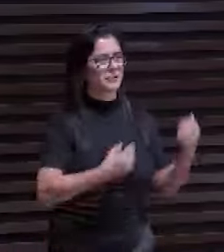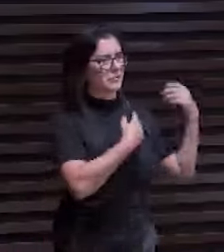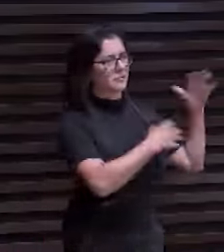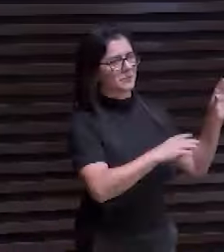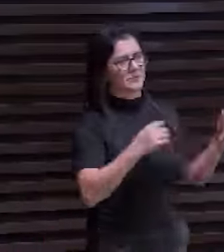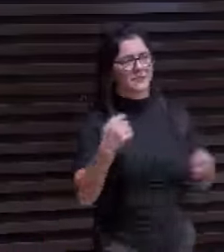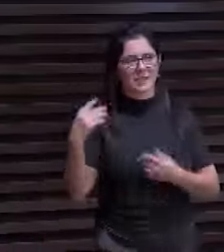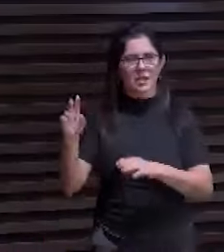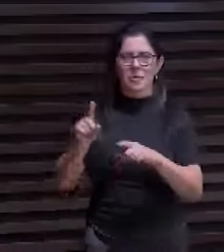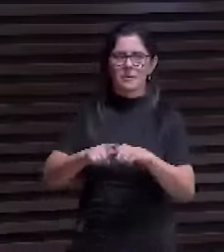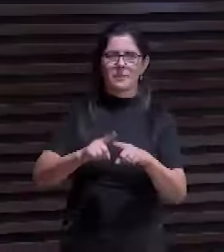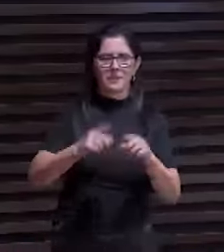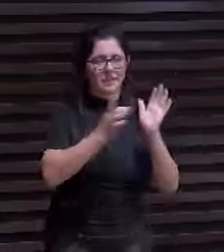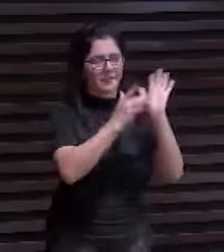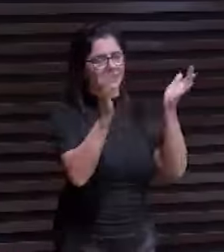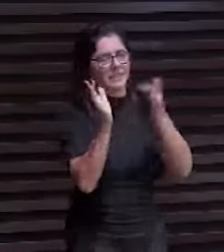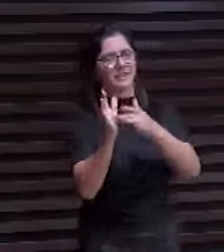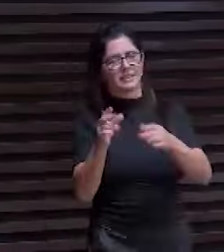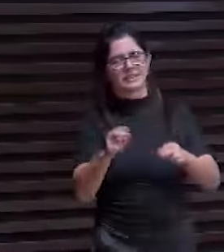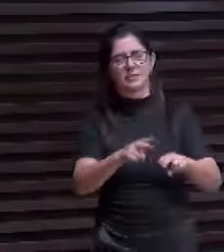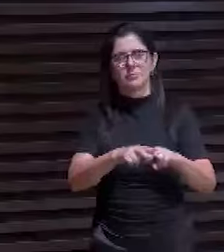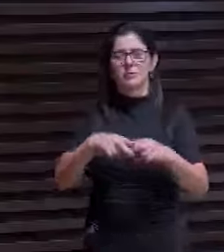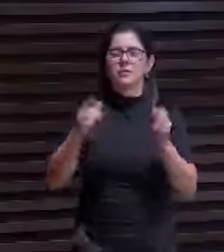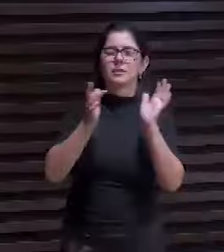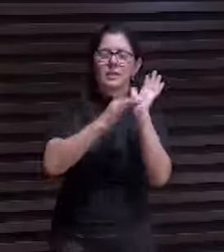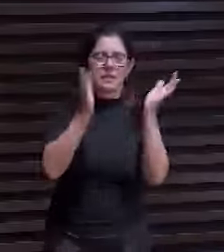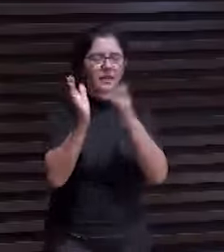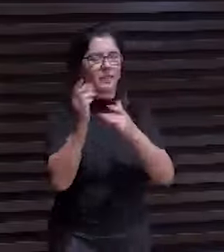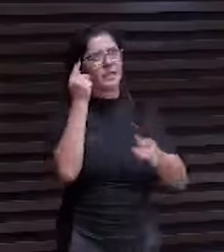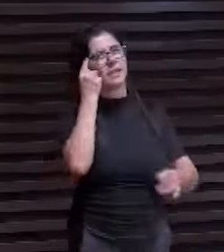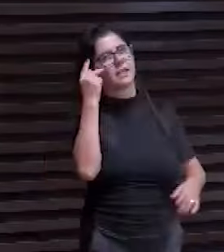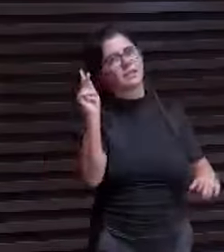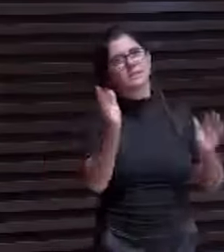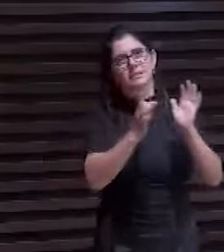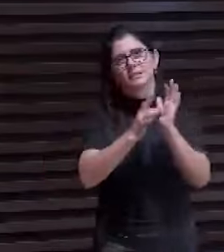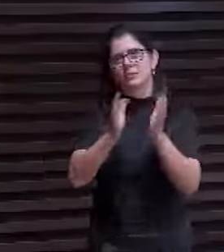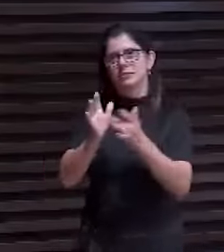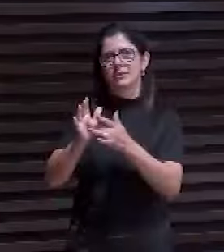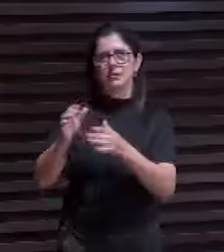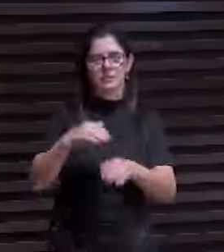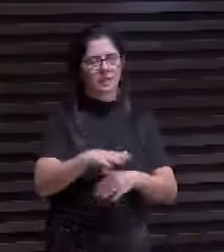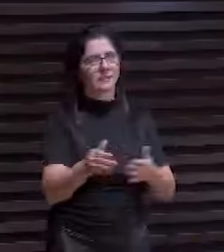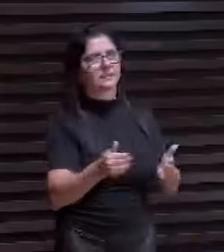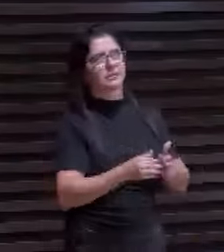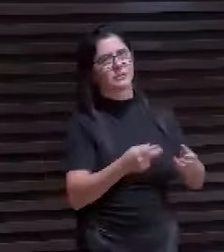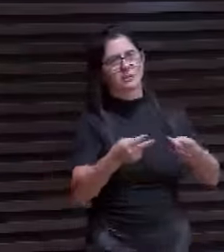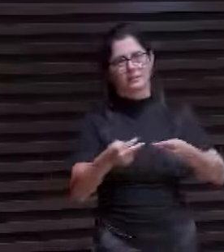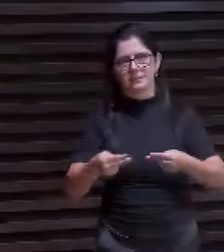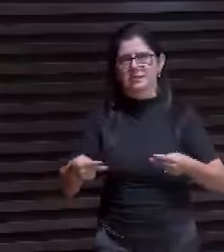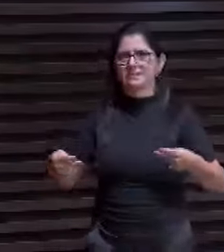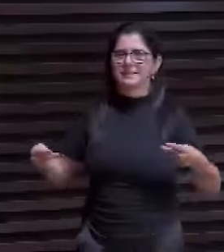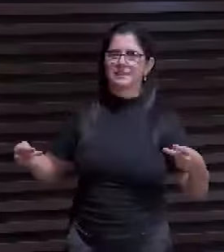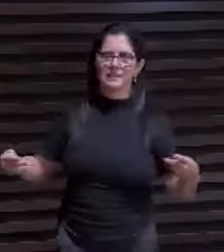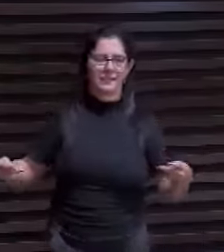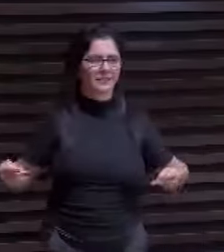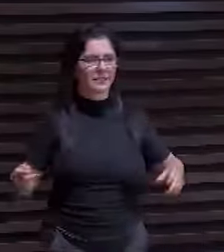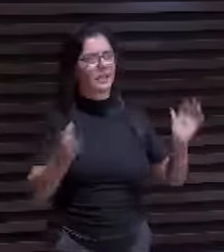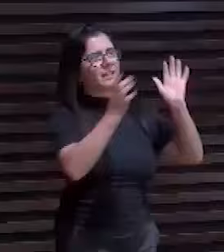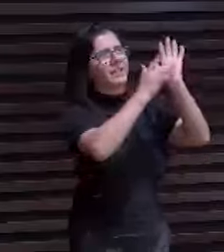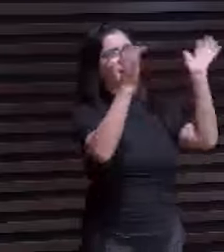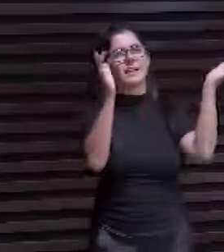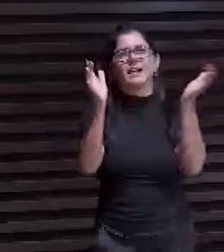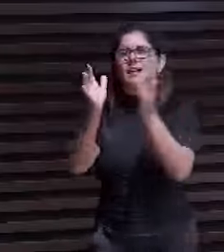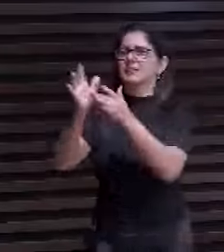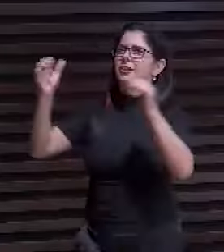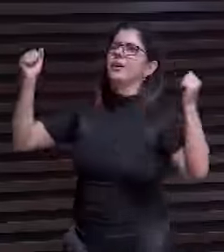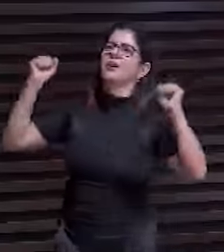Porque dele, por ele, para ele são todas as coisas. A ele